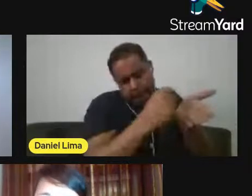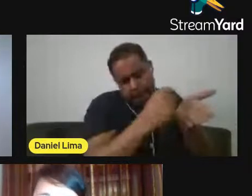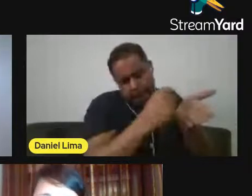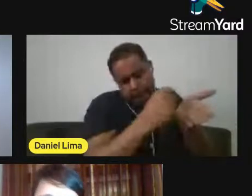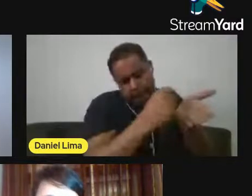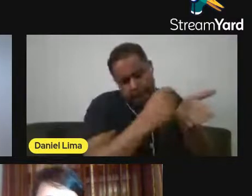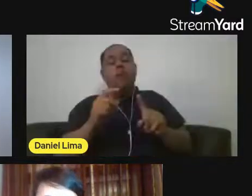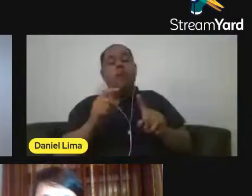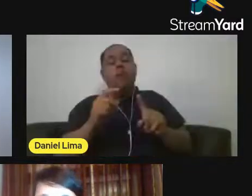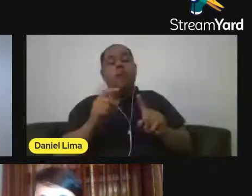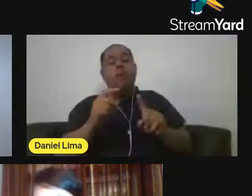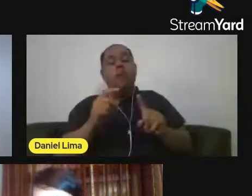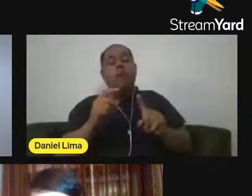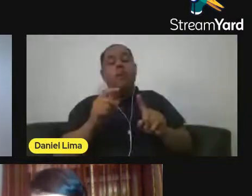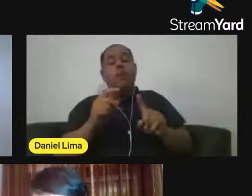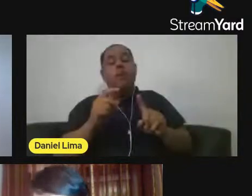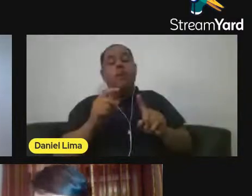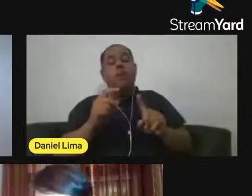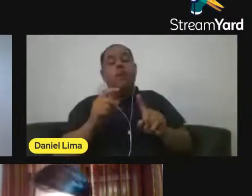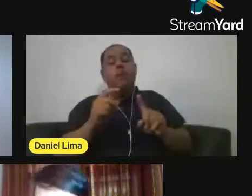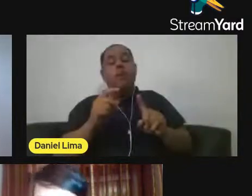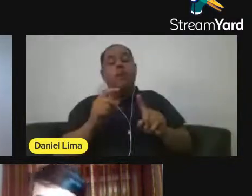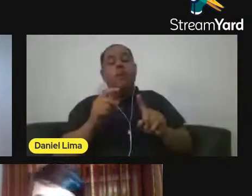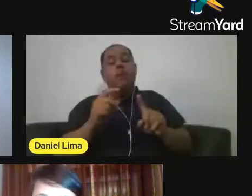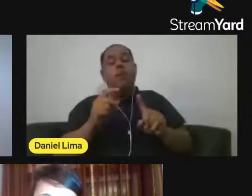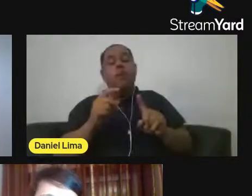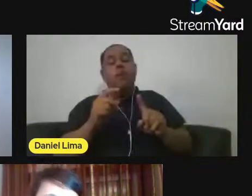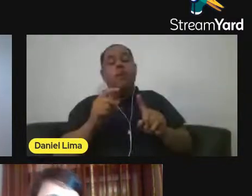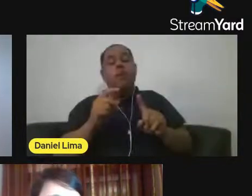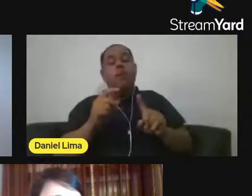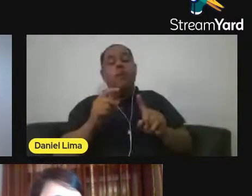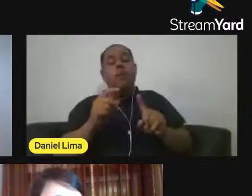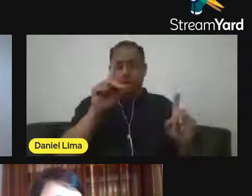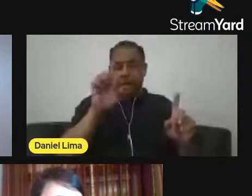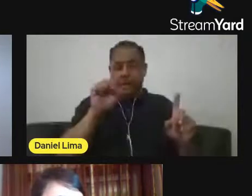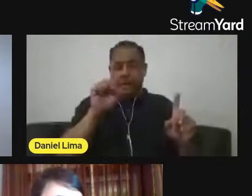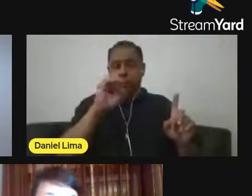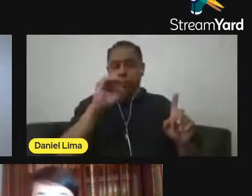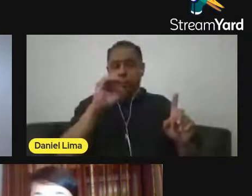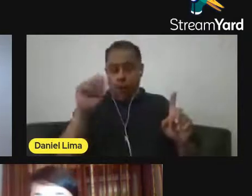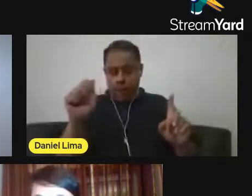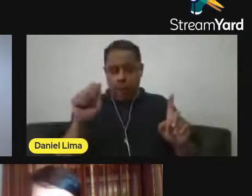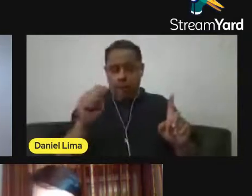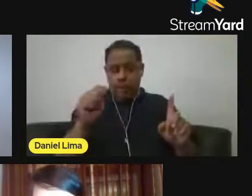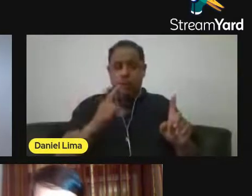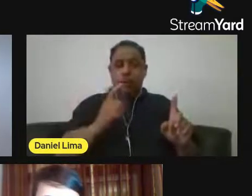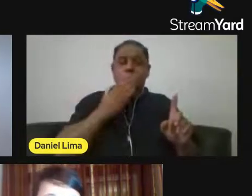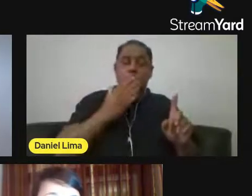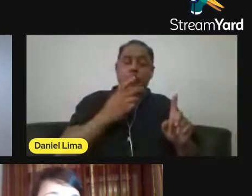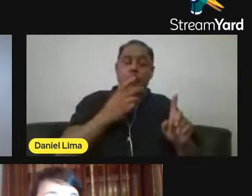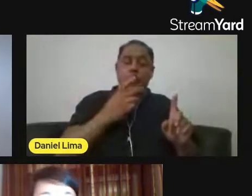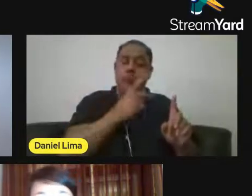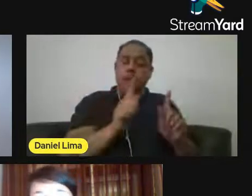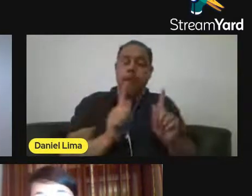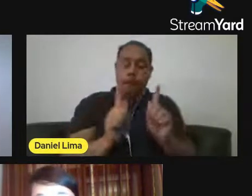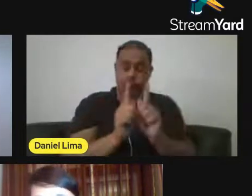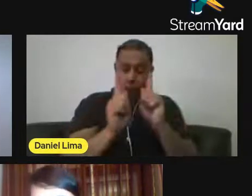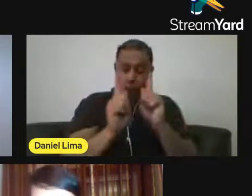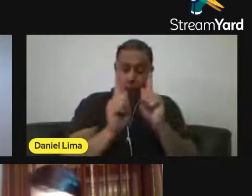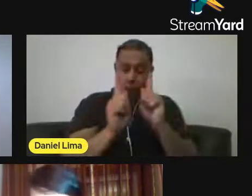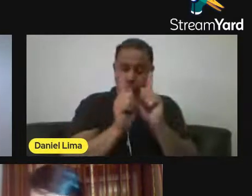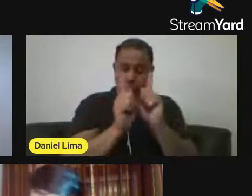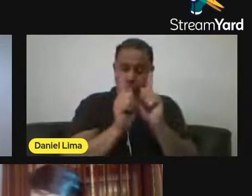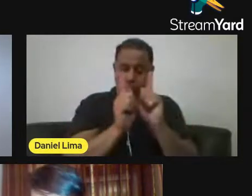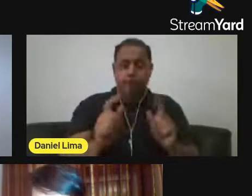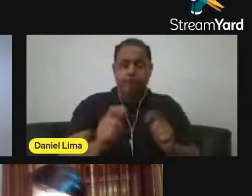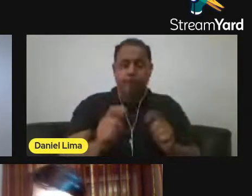Pessoa ser do signo Gêmeos. Então ele também tinha uma multiplicidade, uma